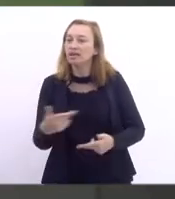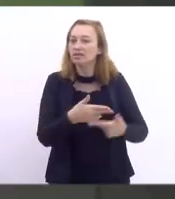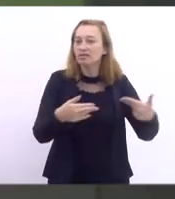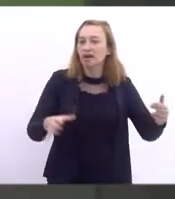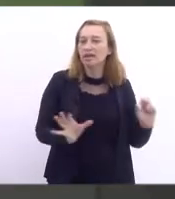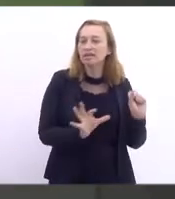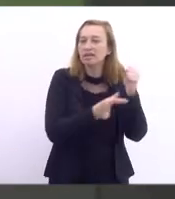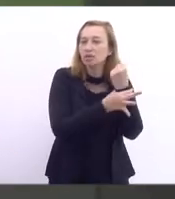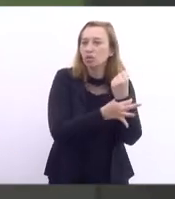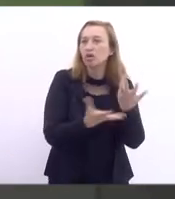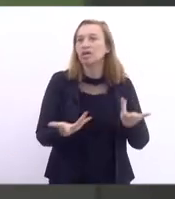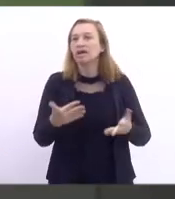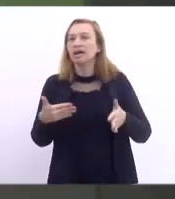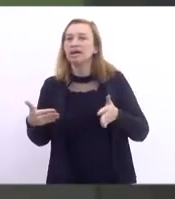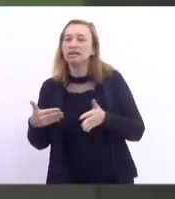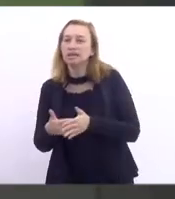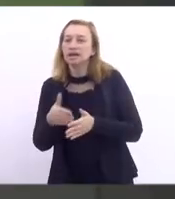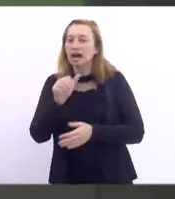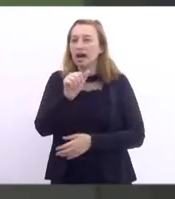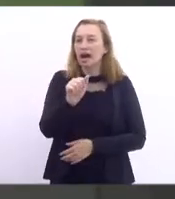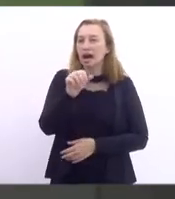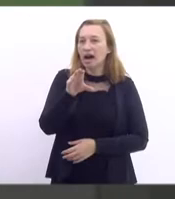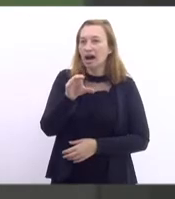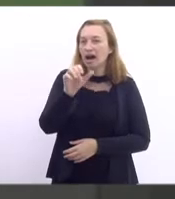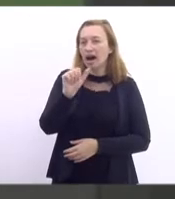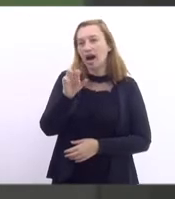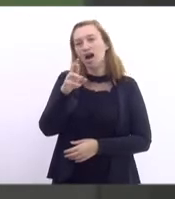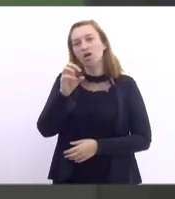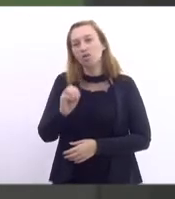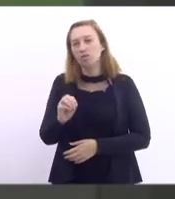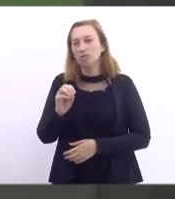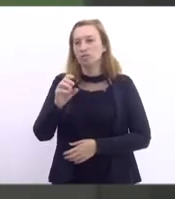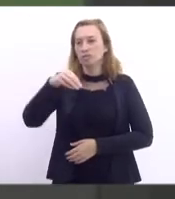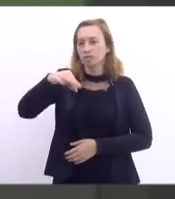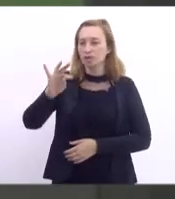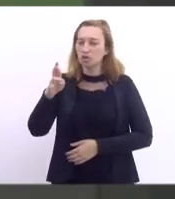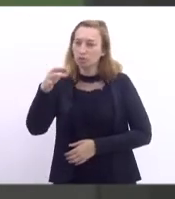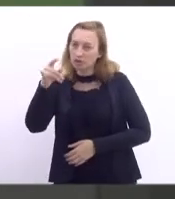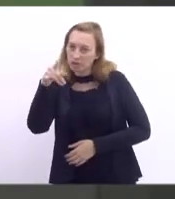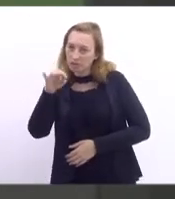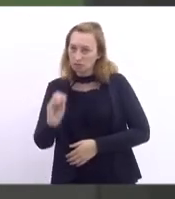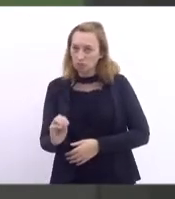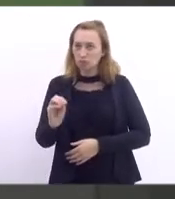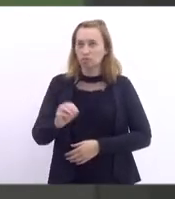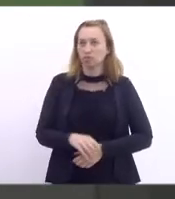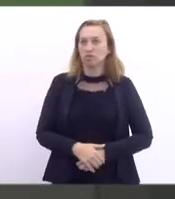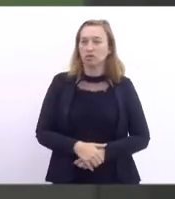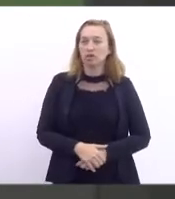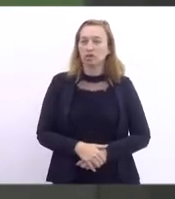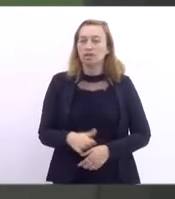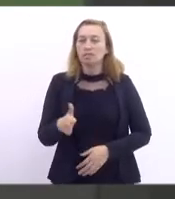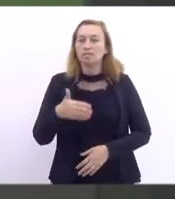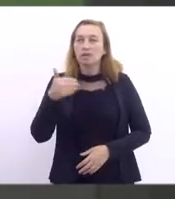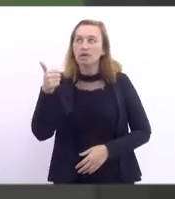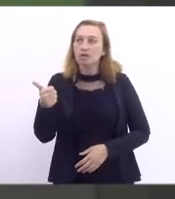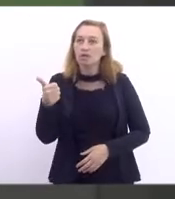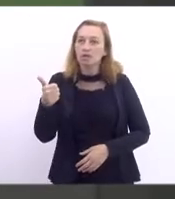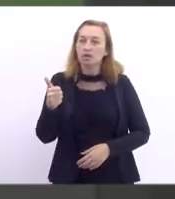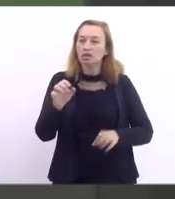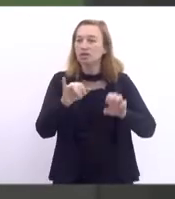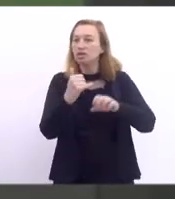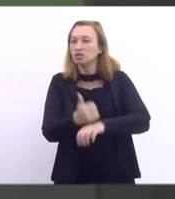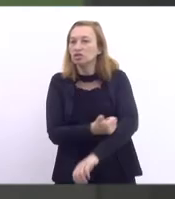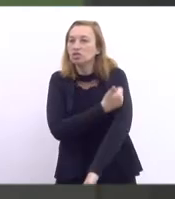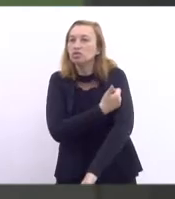área de segurança até arco Metropolitano é a melhores na